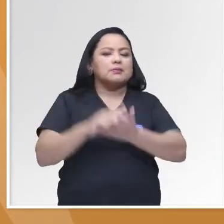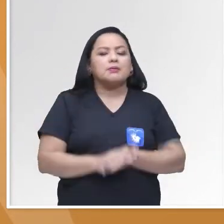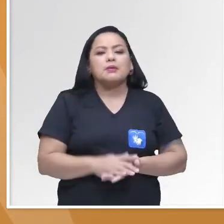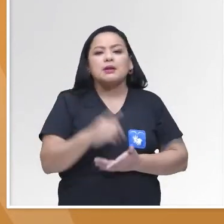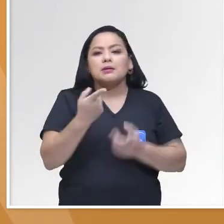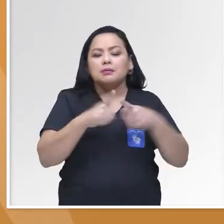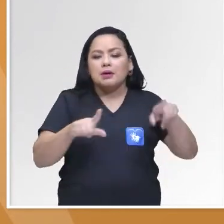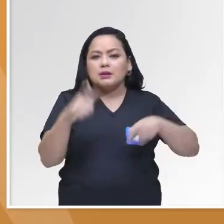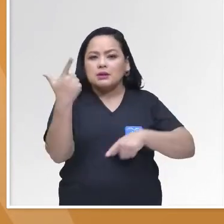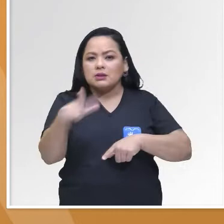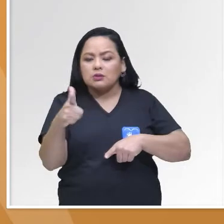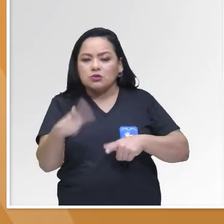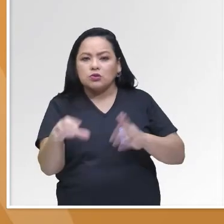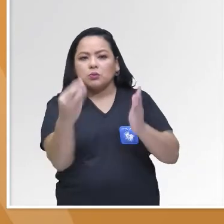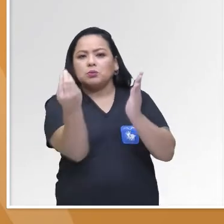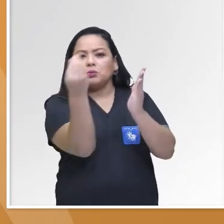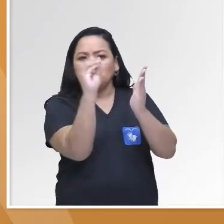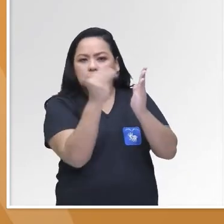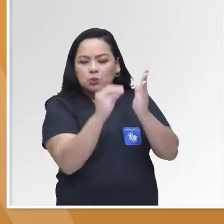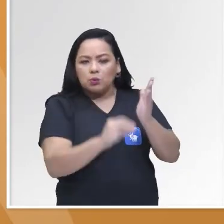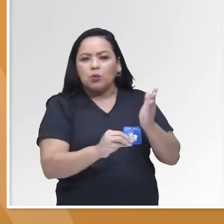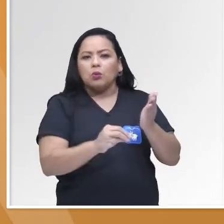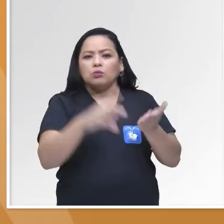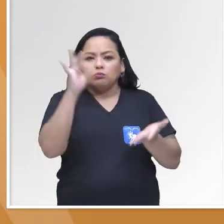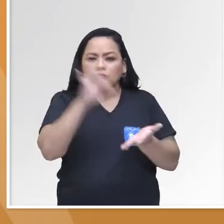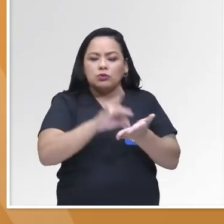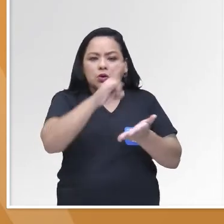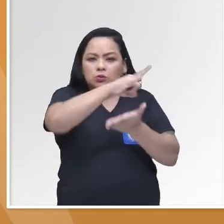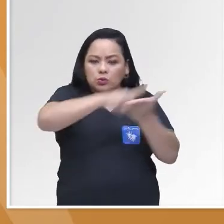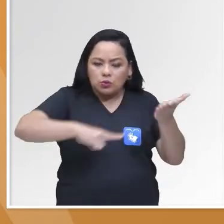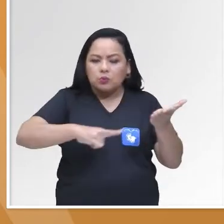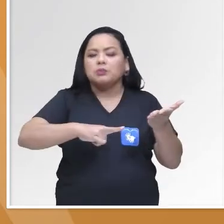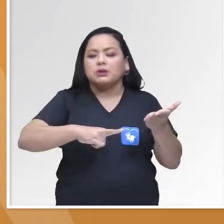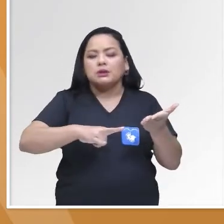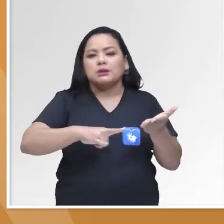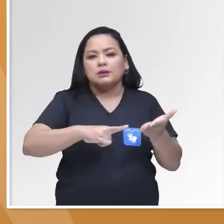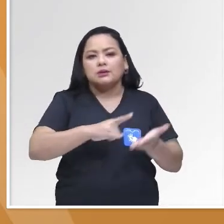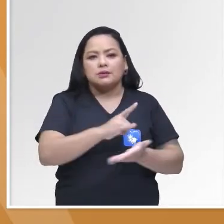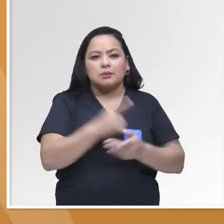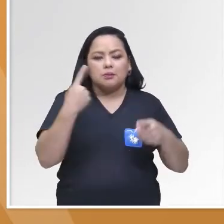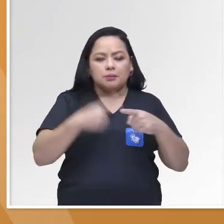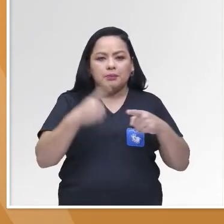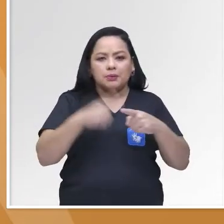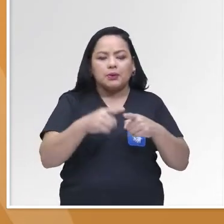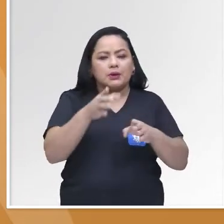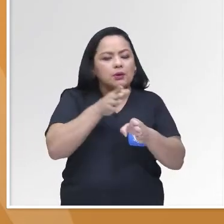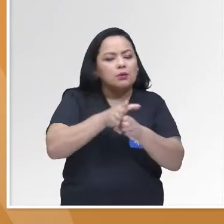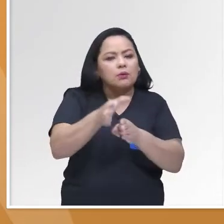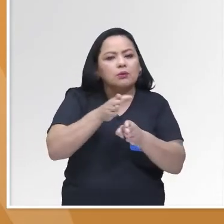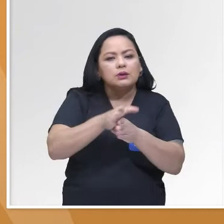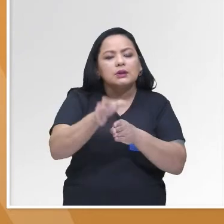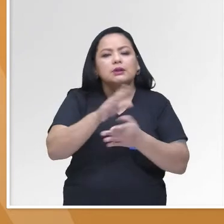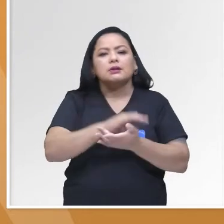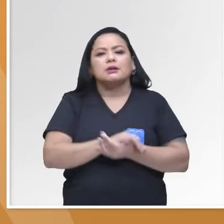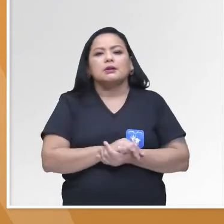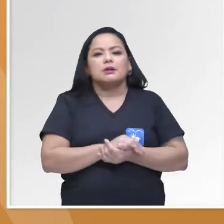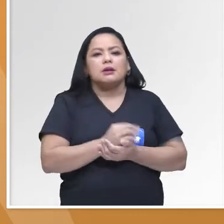tinha sido colocado em um documento oficial para orientar